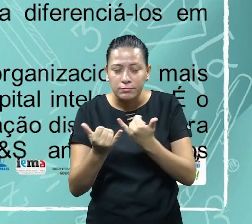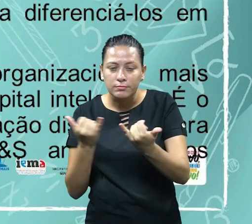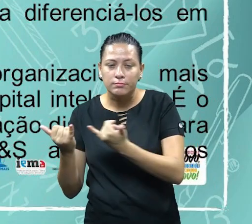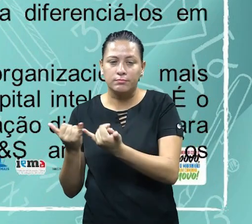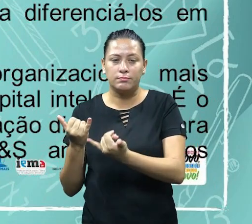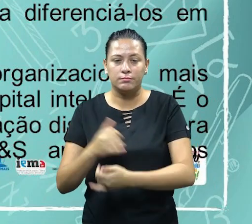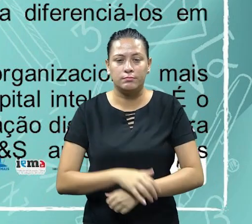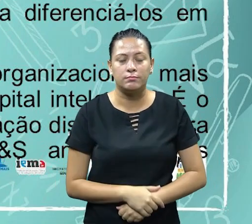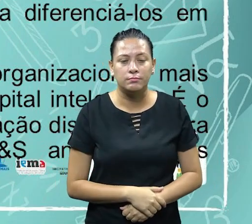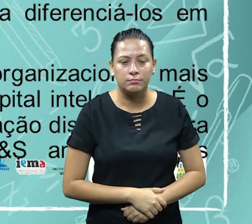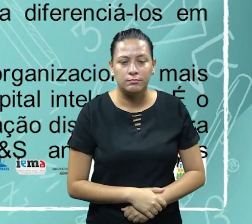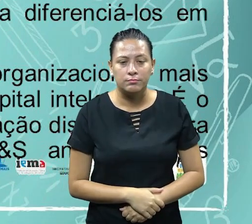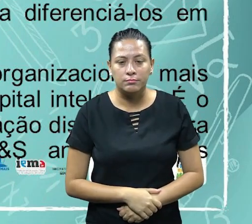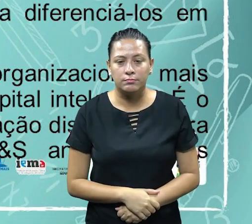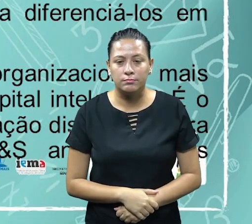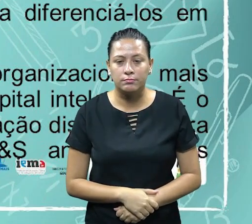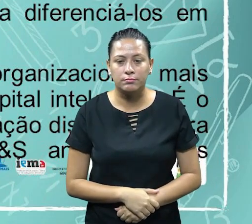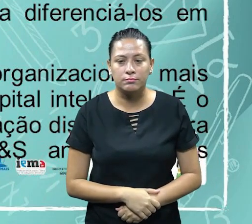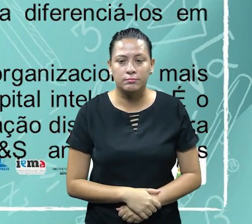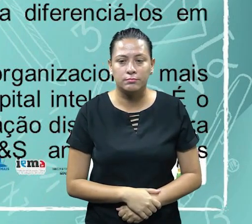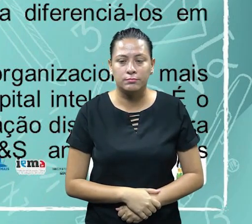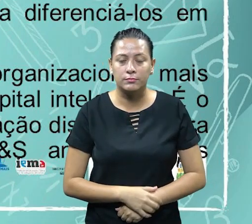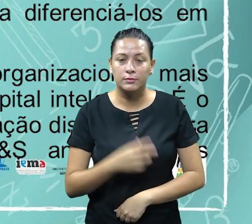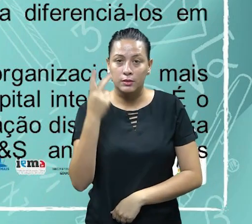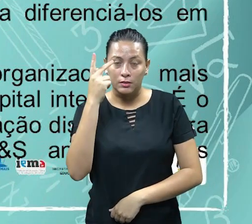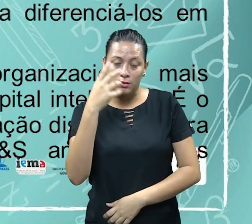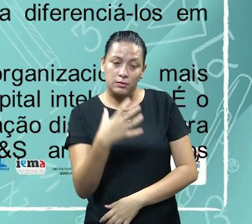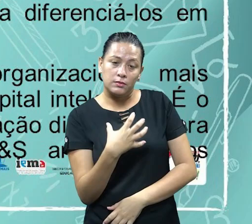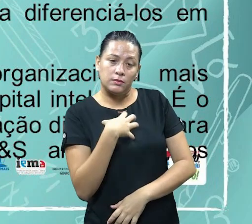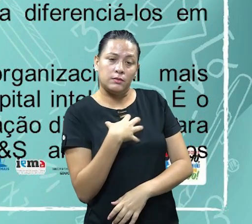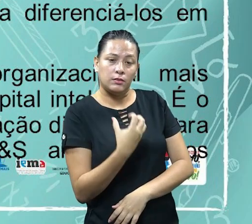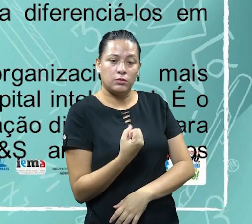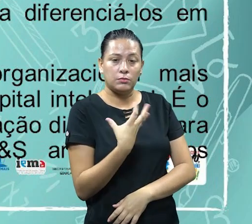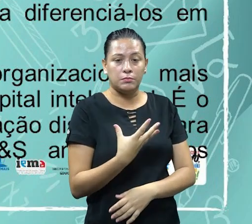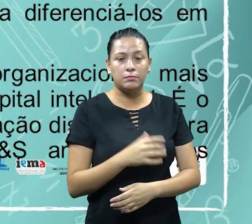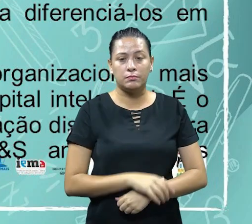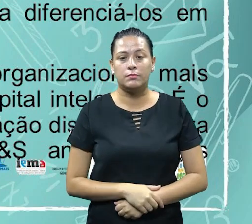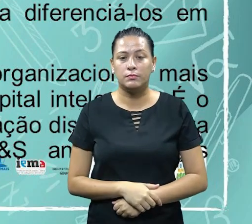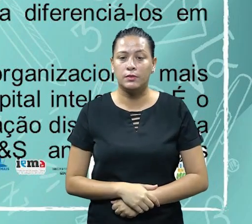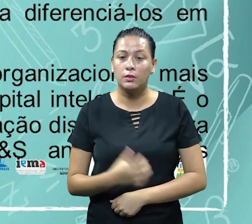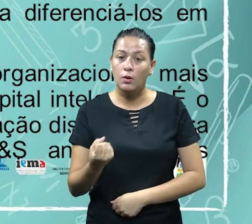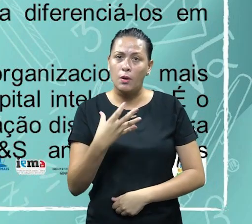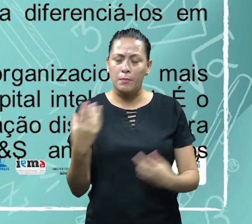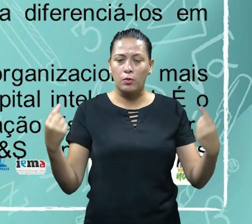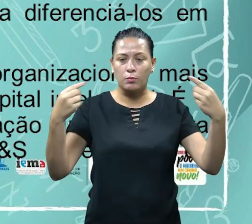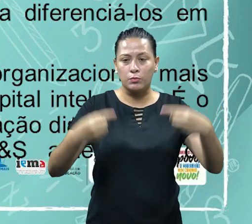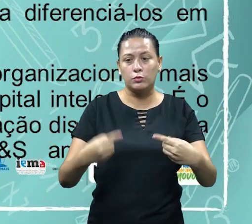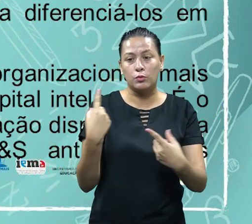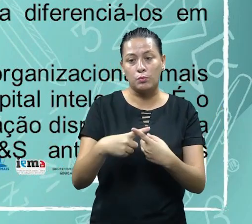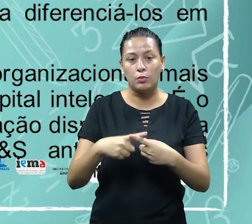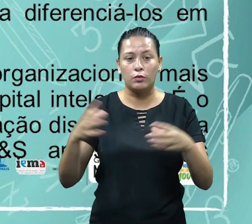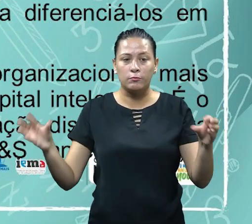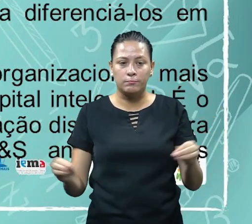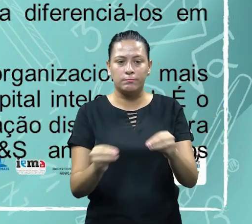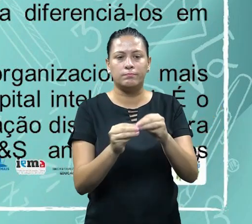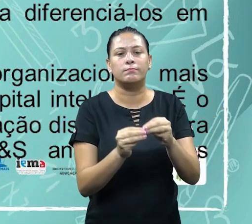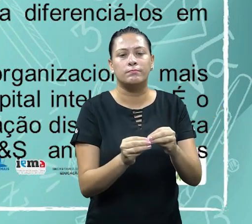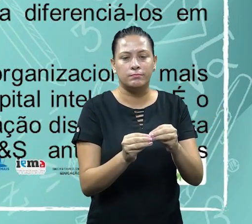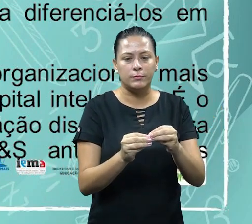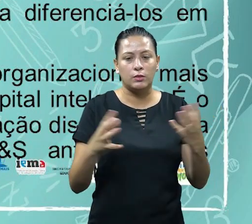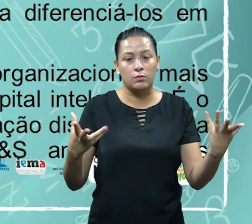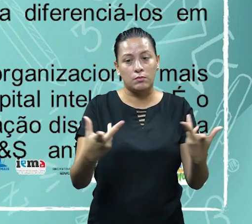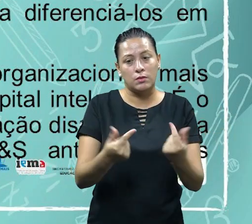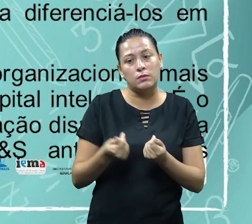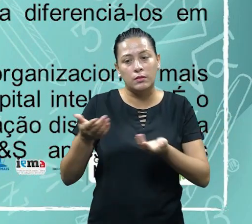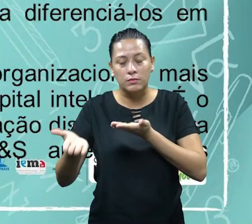parecidos, verdadeiras comodidades. A vantagem competitiva consiste em agregar elementos adicionais, como qualidade e atendimento para diferenciá-los